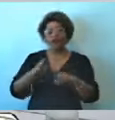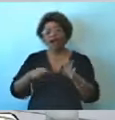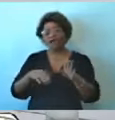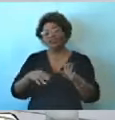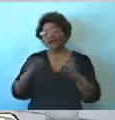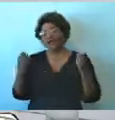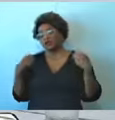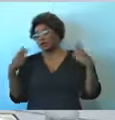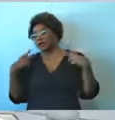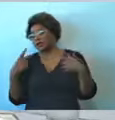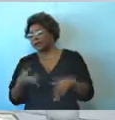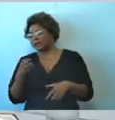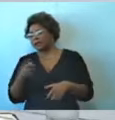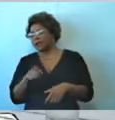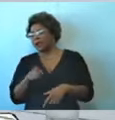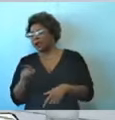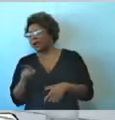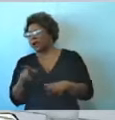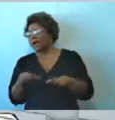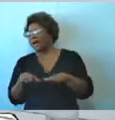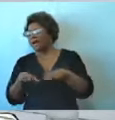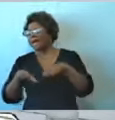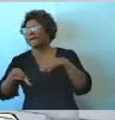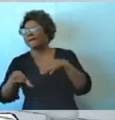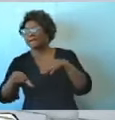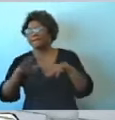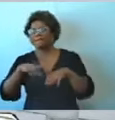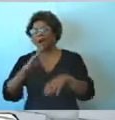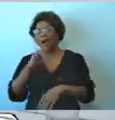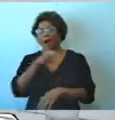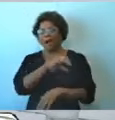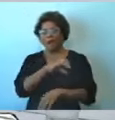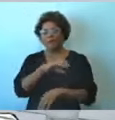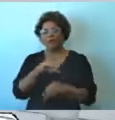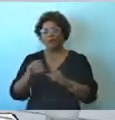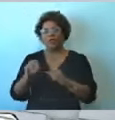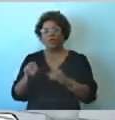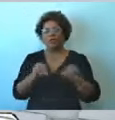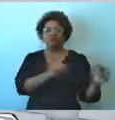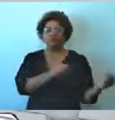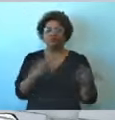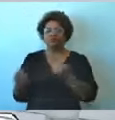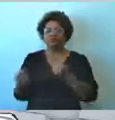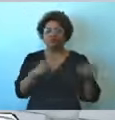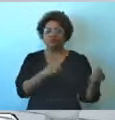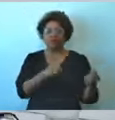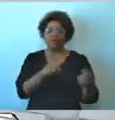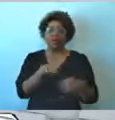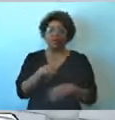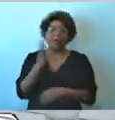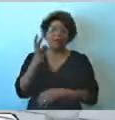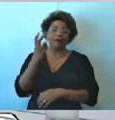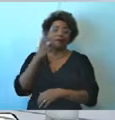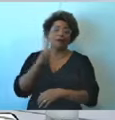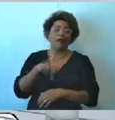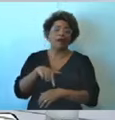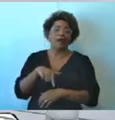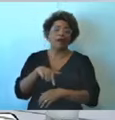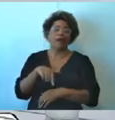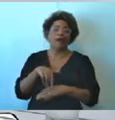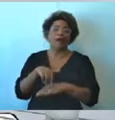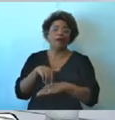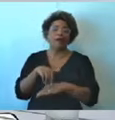mudando, e acaba que essa costura assim, é muito mais prejudicial do que uma costura de